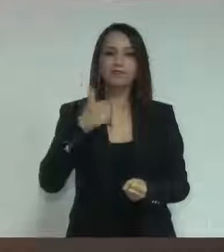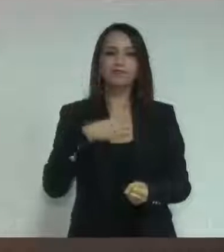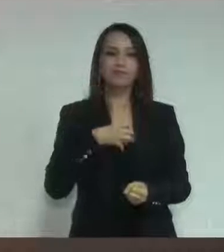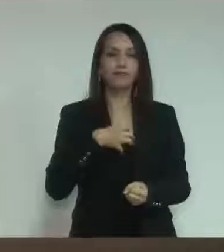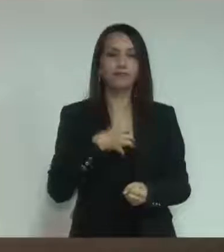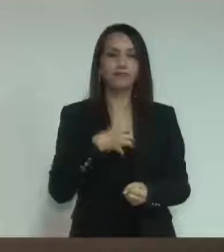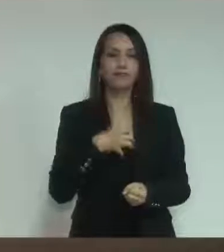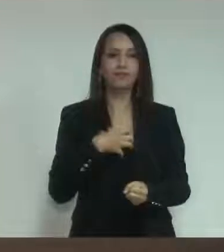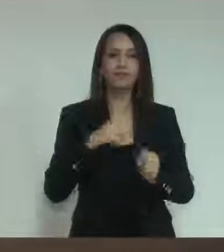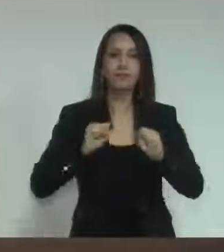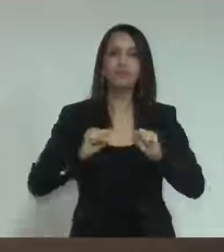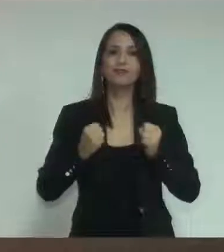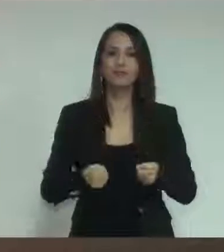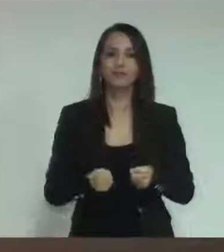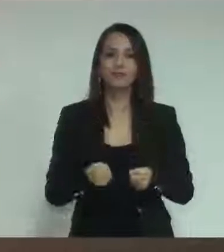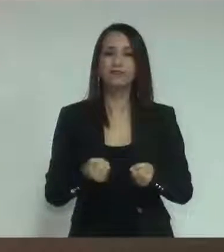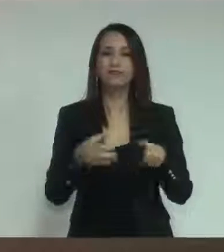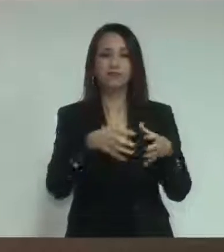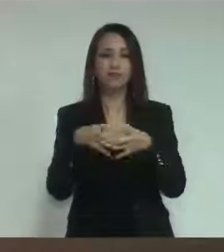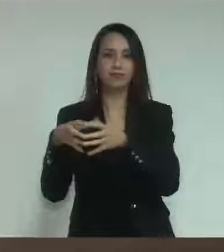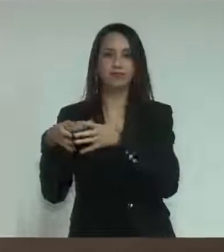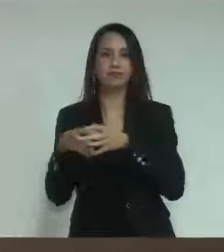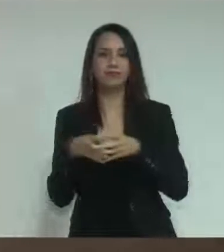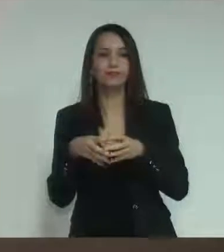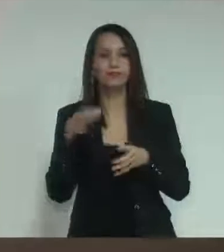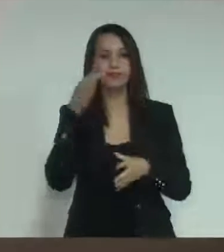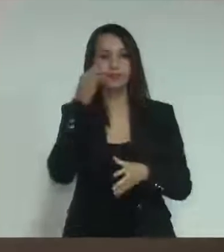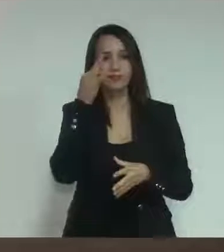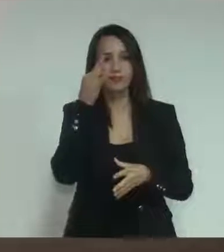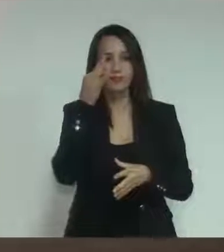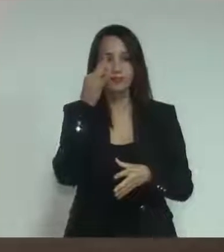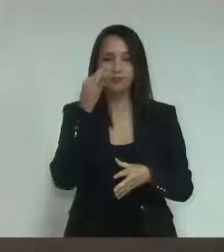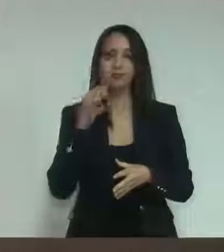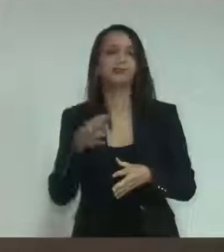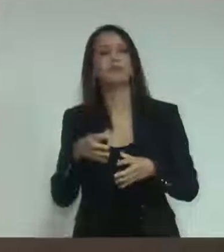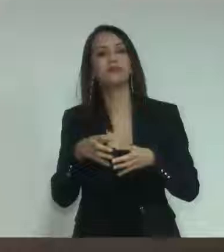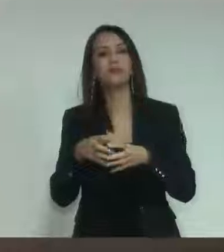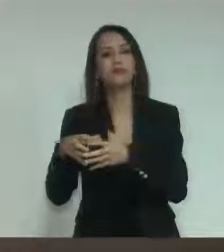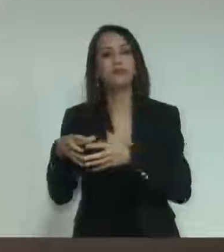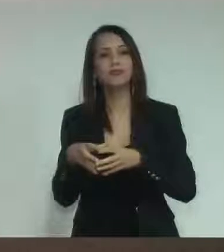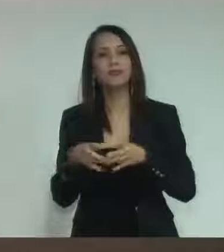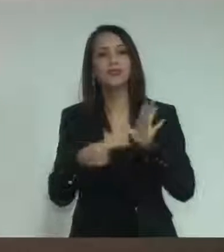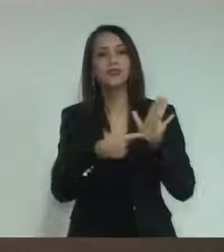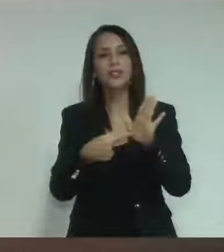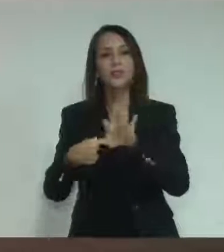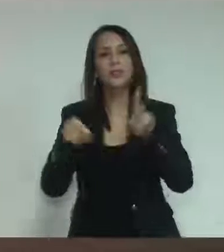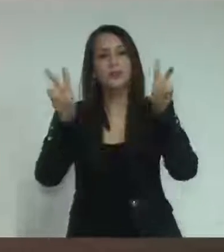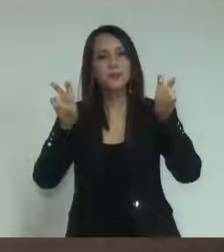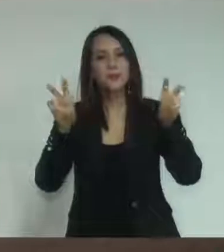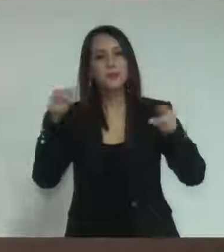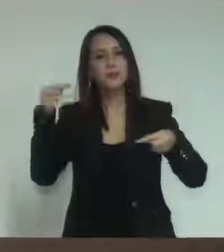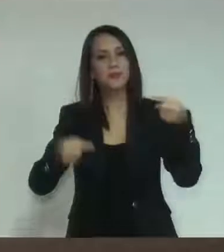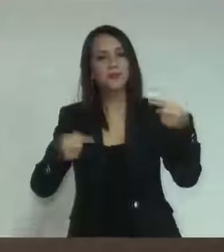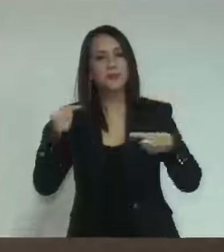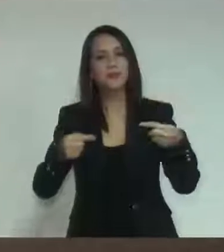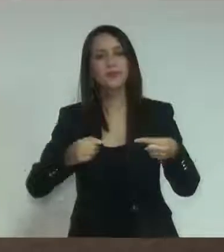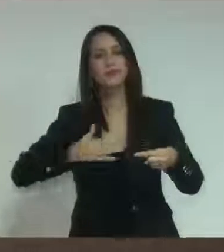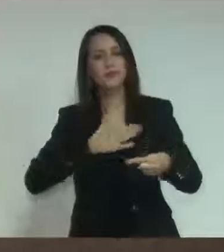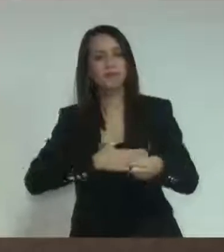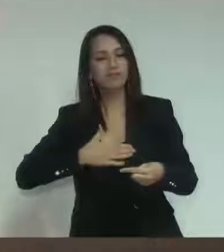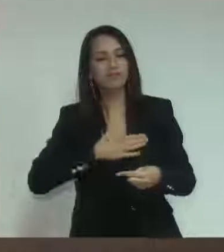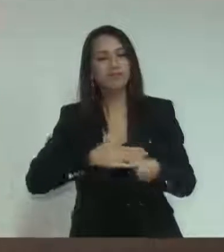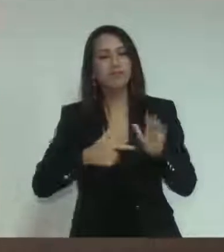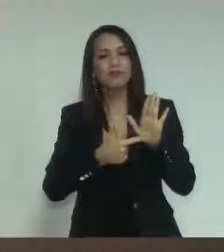tenho visto o empenho das comissões, sou testemunha das comissões aqui trazendo o tema para discussão, mas eu quis